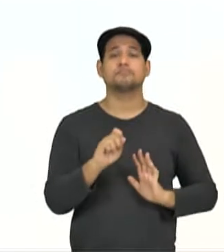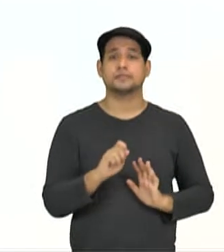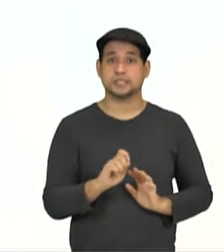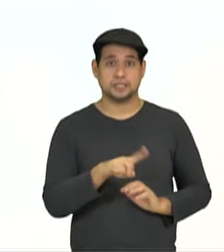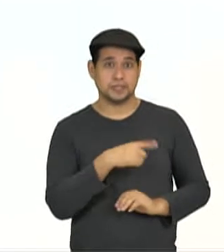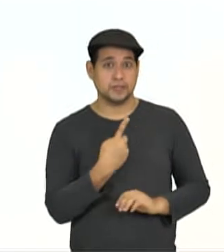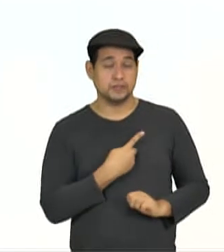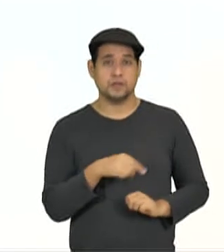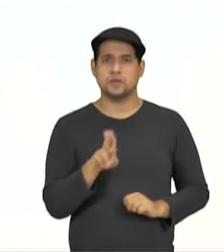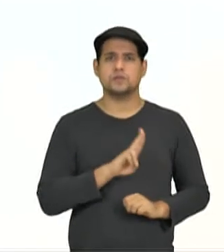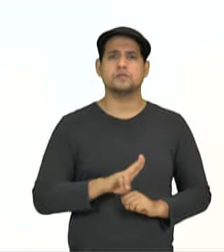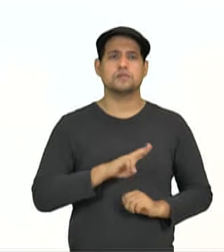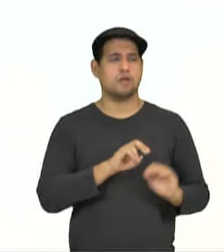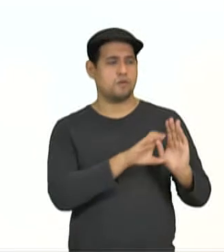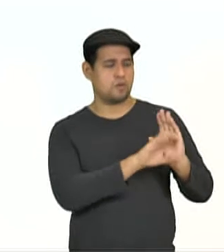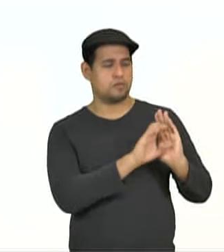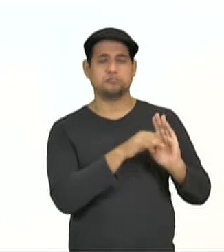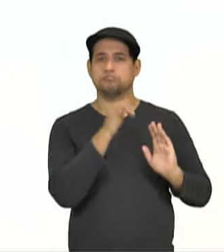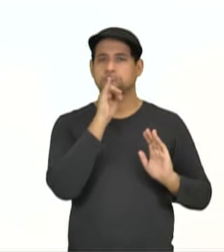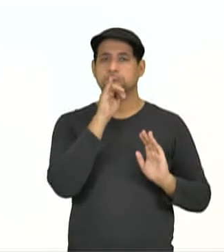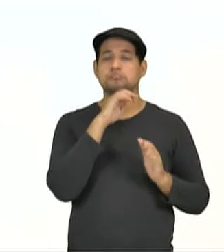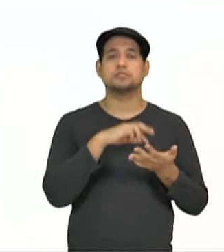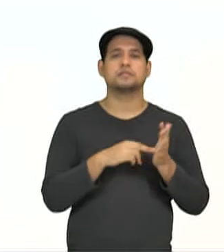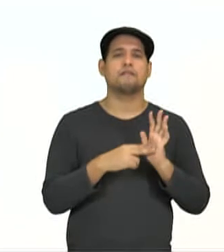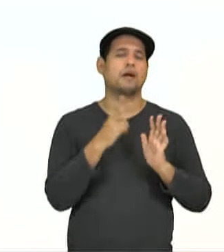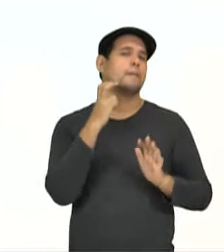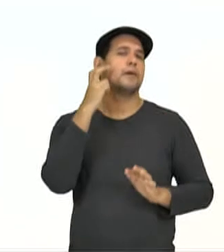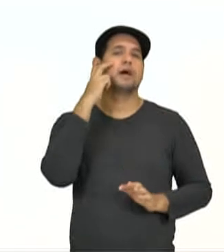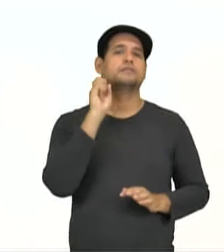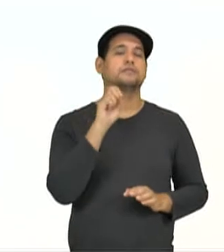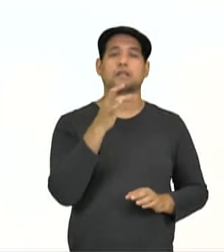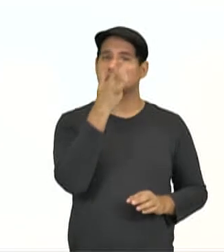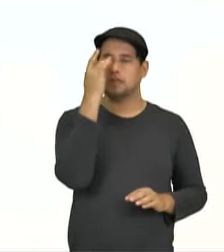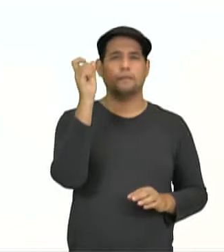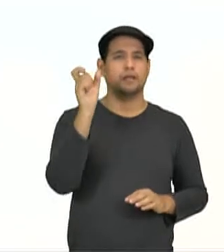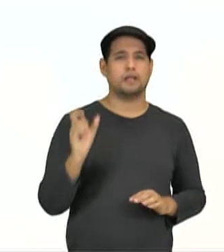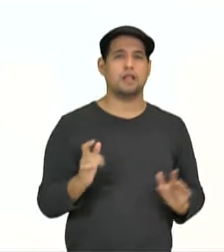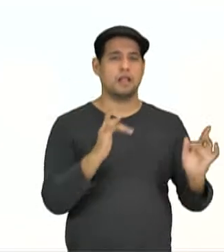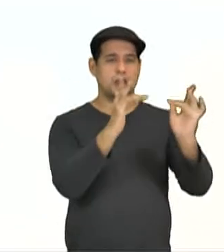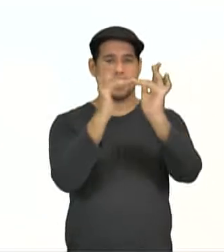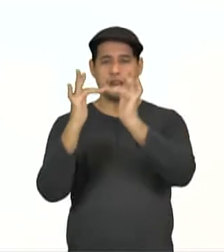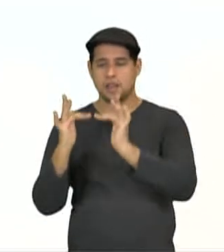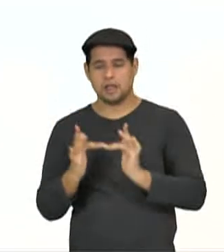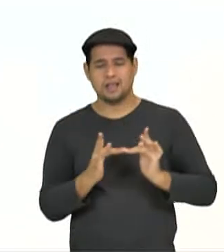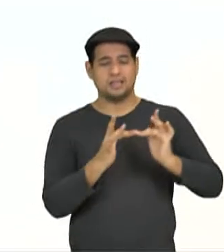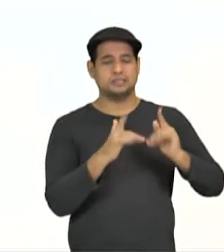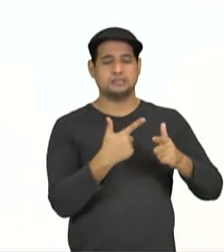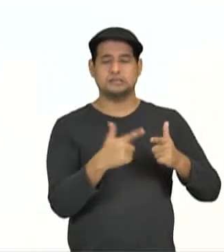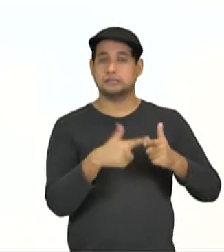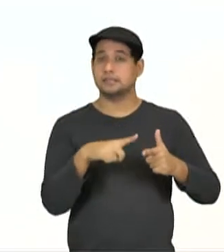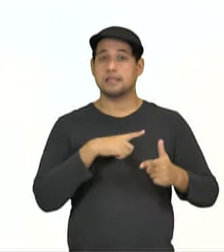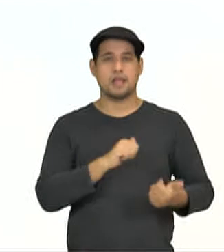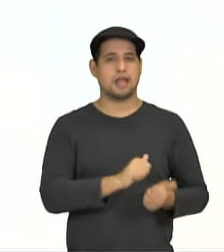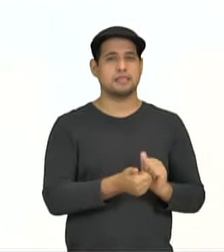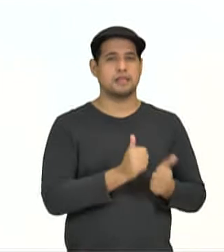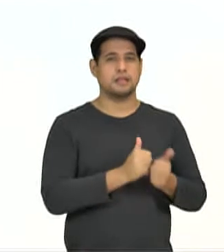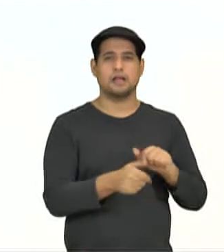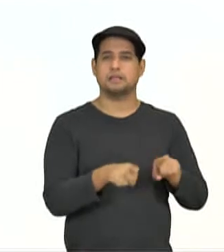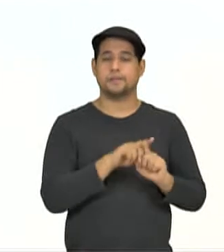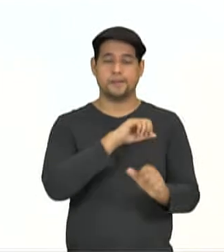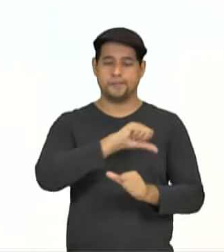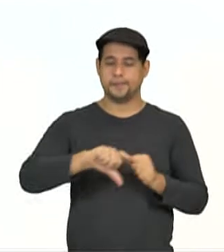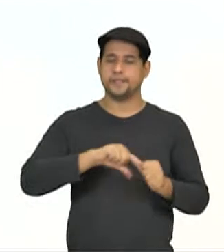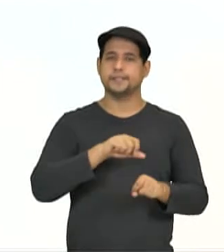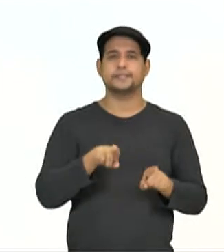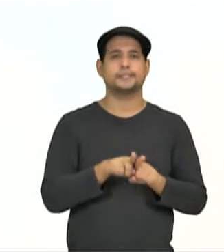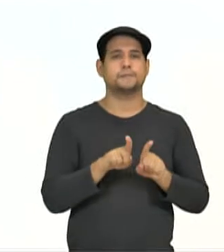vamos nos apropriar desse conceito, hein? É a capacidade do indivíduo lidar com problemas, adaptar-se às